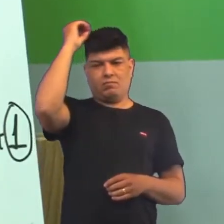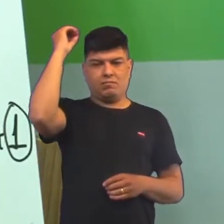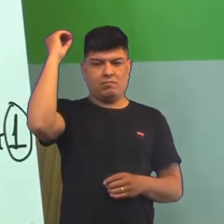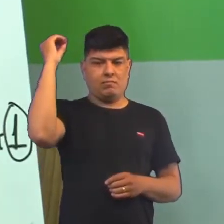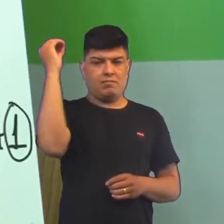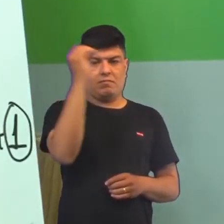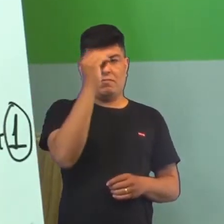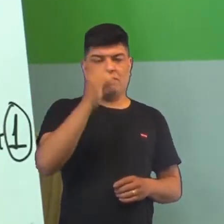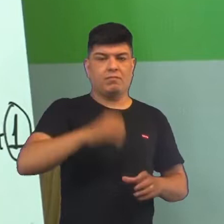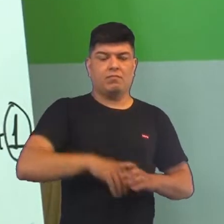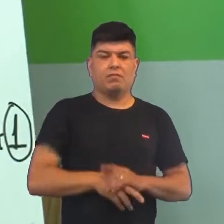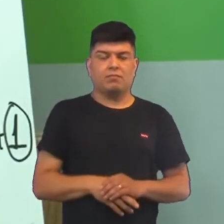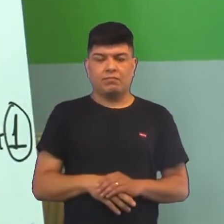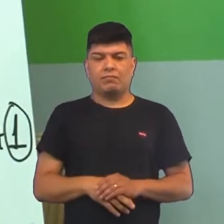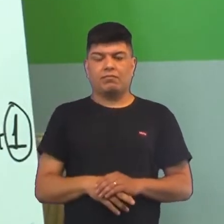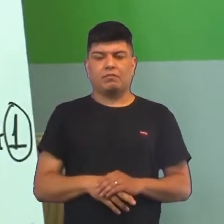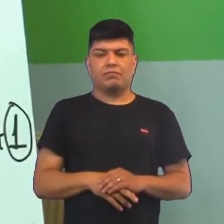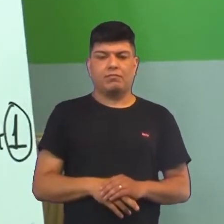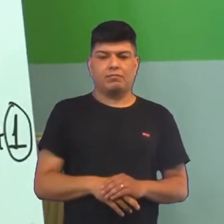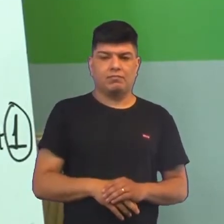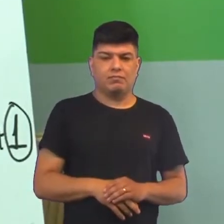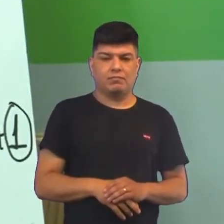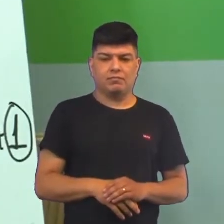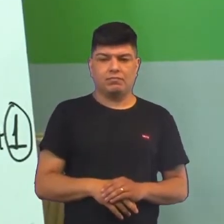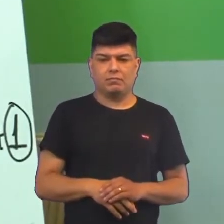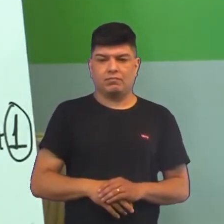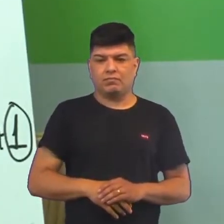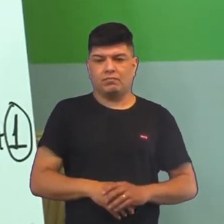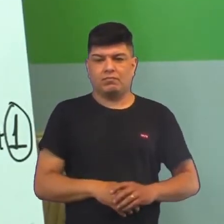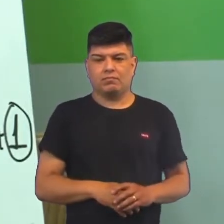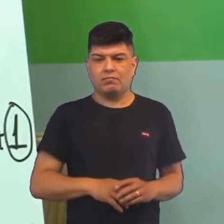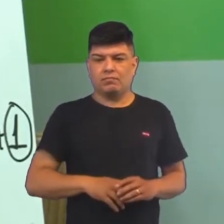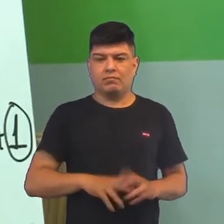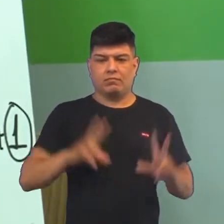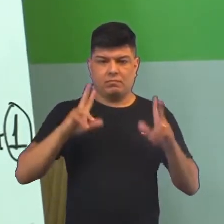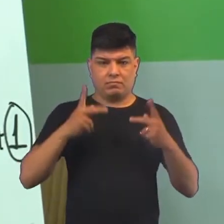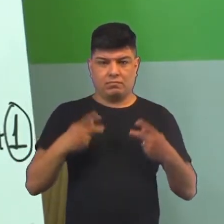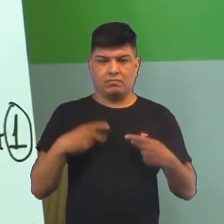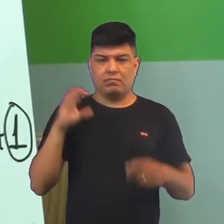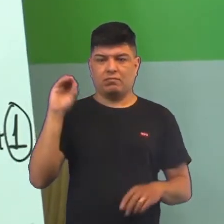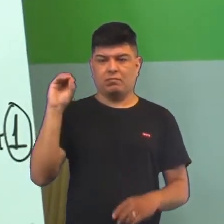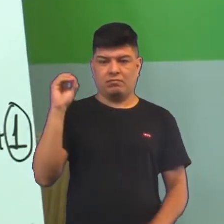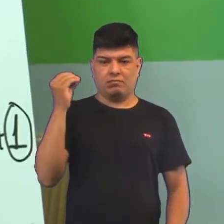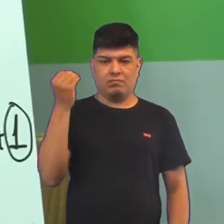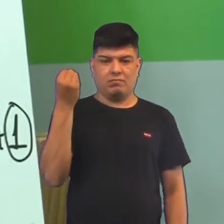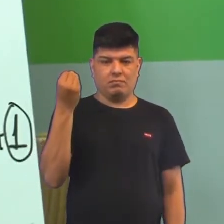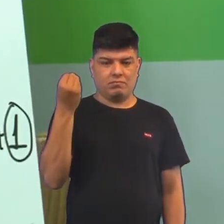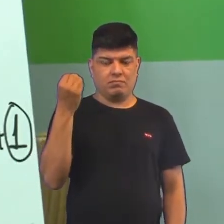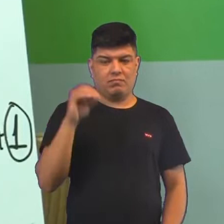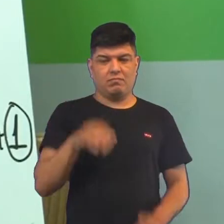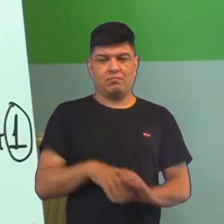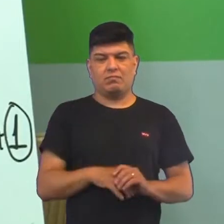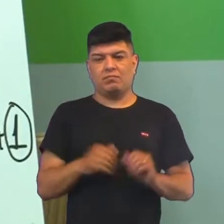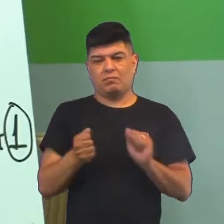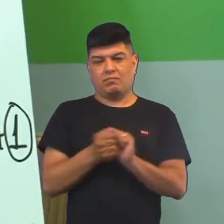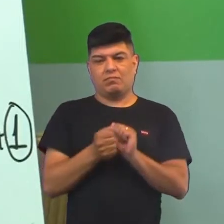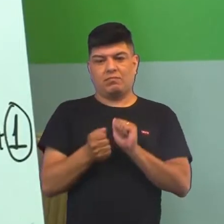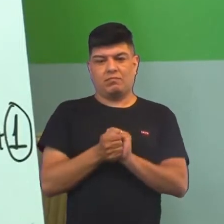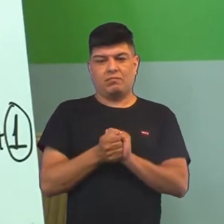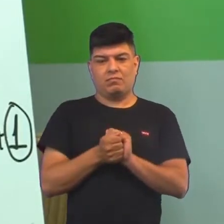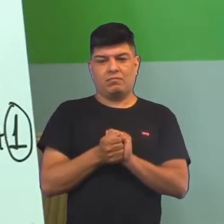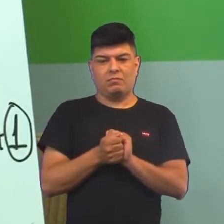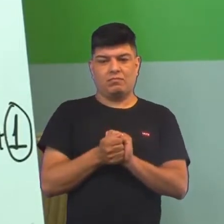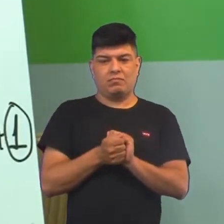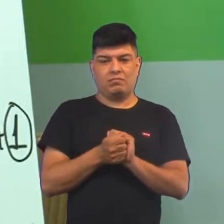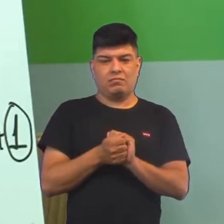translação, perdão, que é em torno do Sol, tá? Quando a Terra gira em torno de si mesma, tem a rotação. Mas junto com a Terra, você está vendo aqui,